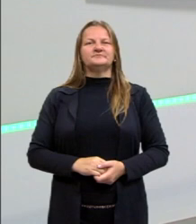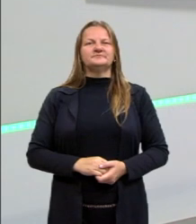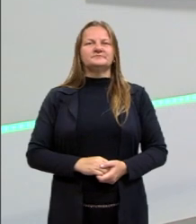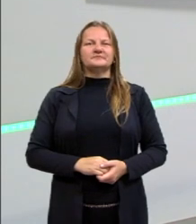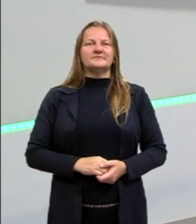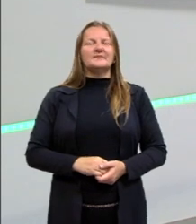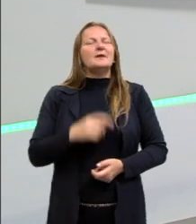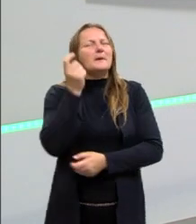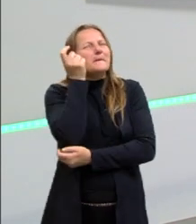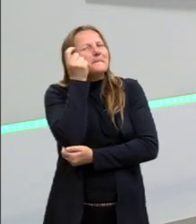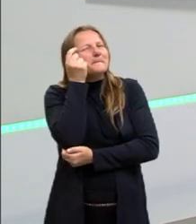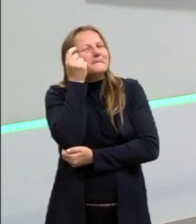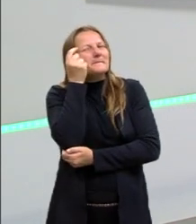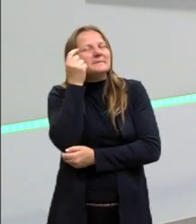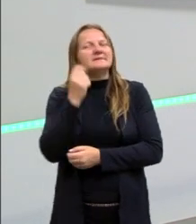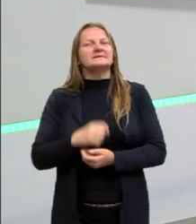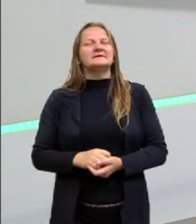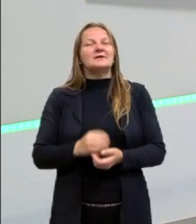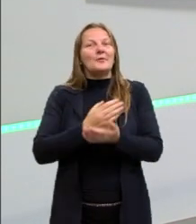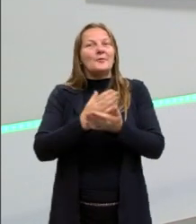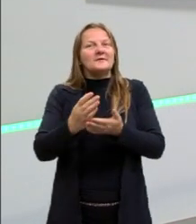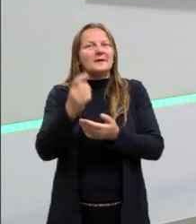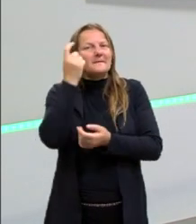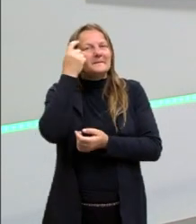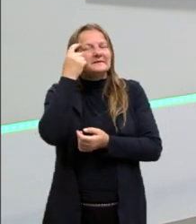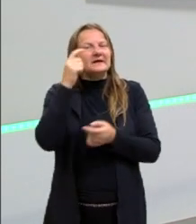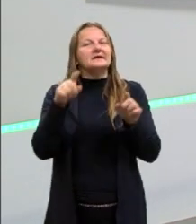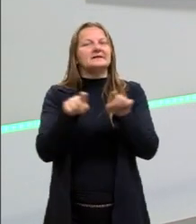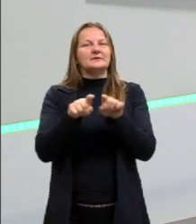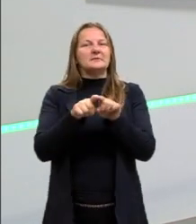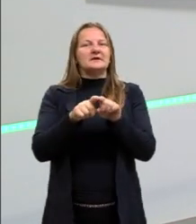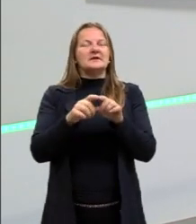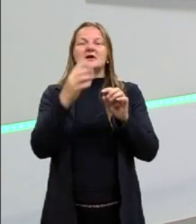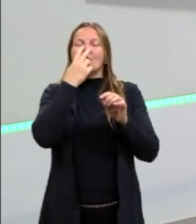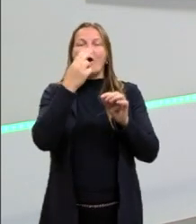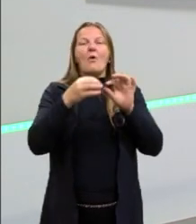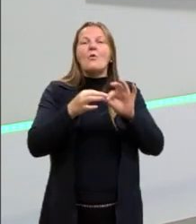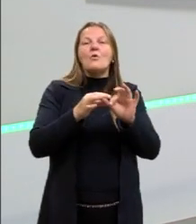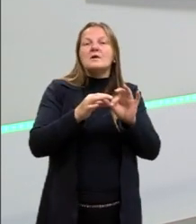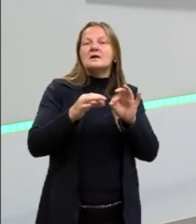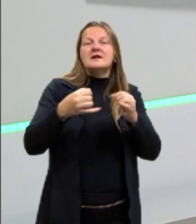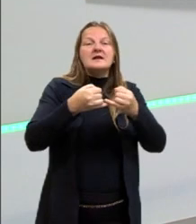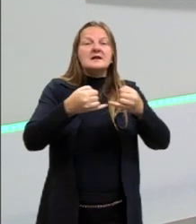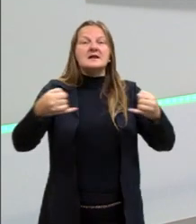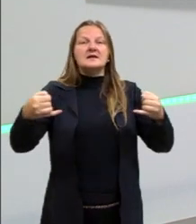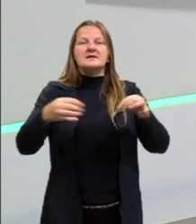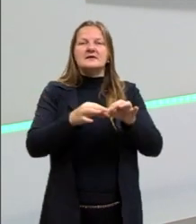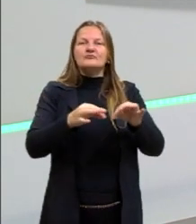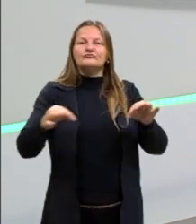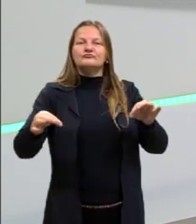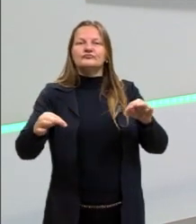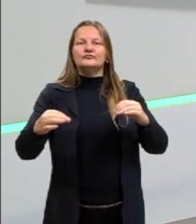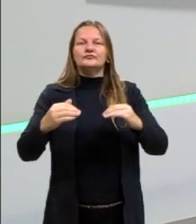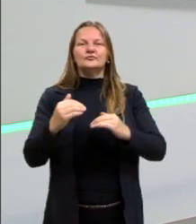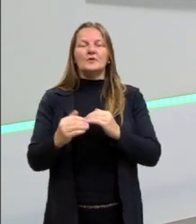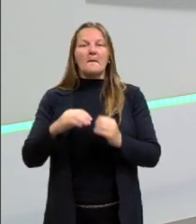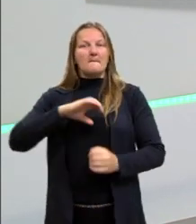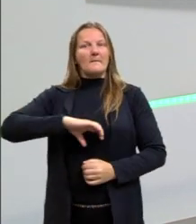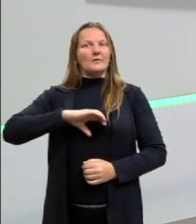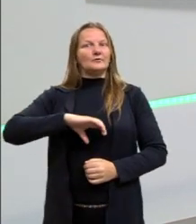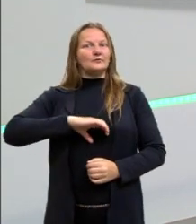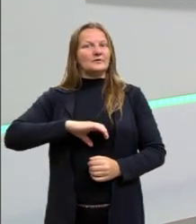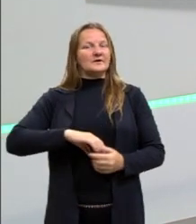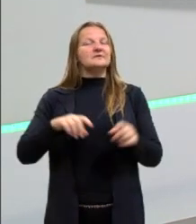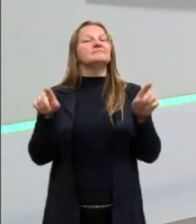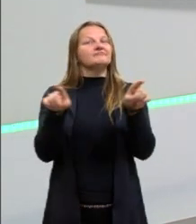daí eu pensei que uma de maneira de começar era também traçar uma linha de evolução quando a gente está falando em português quando a gente está falando